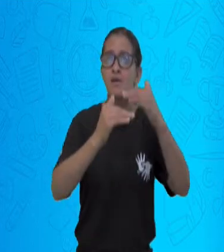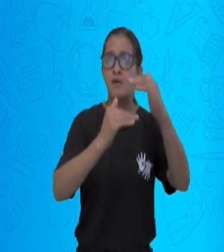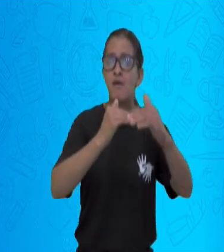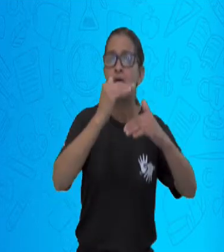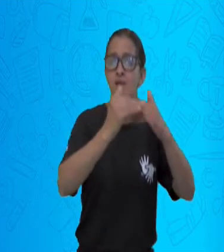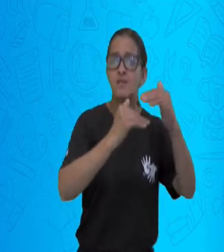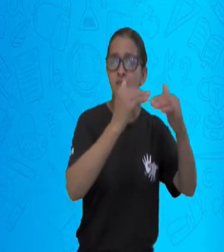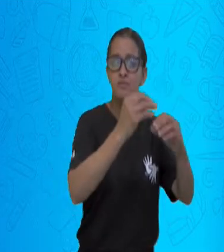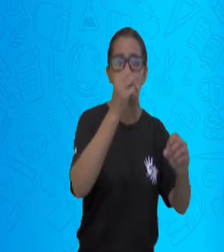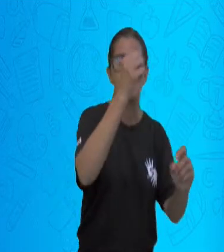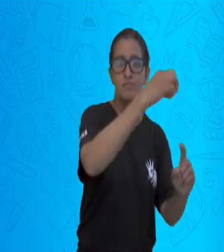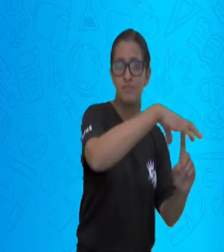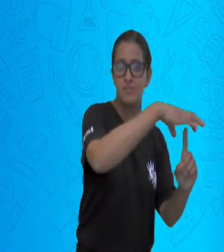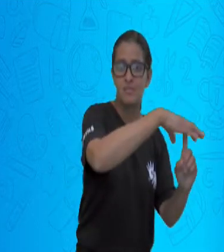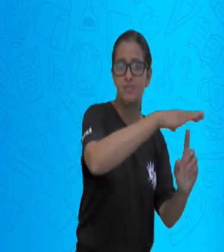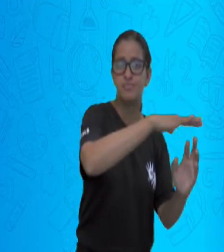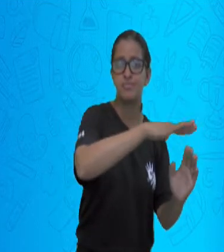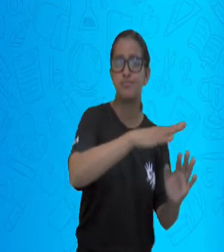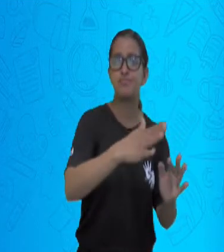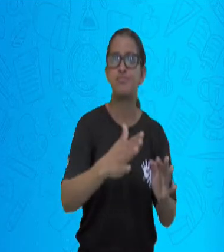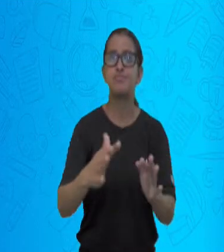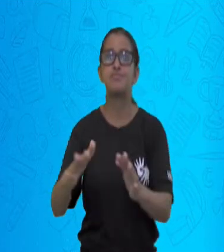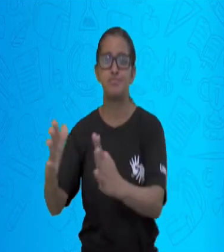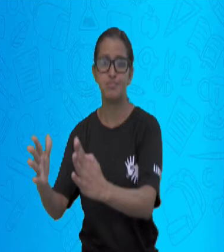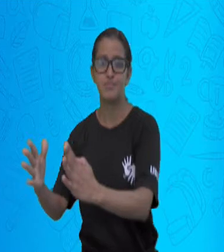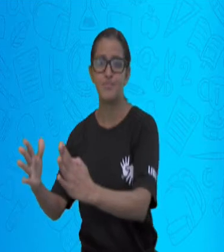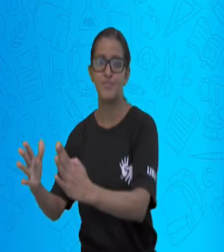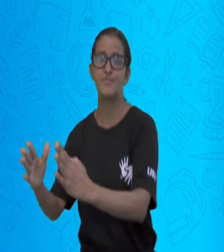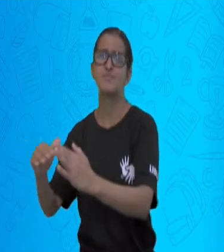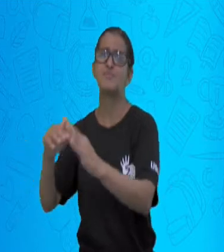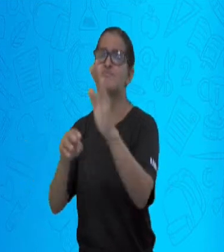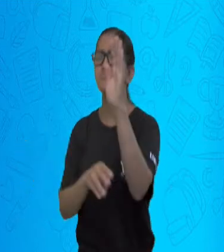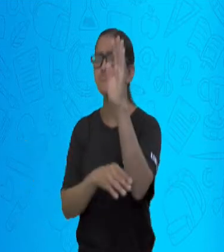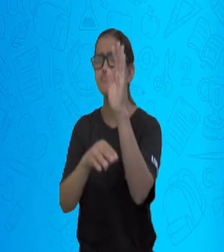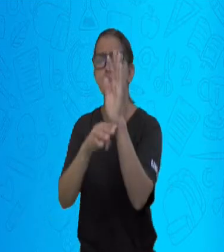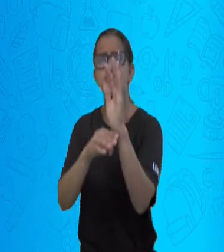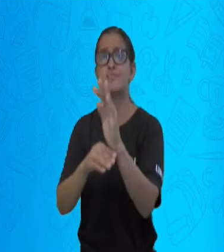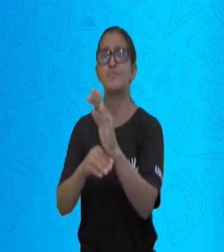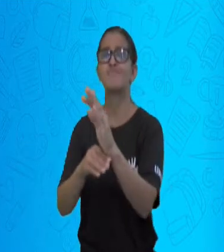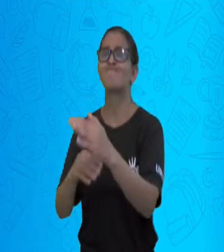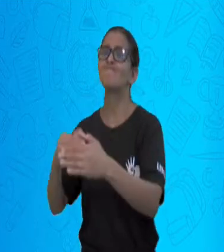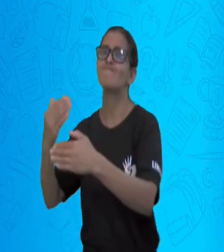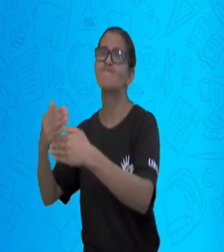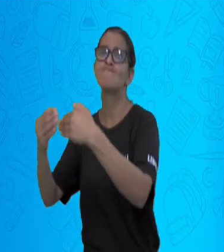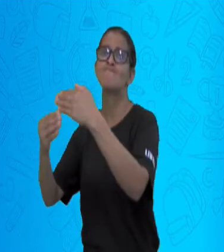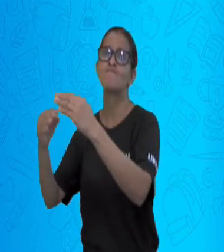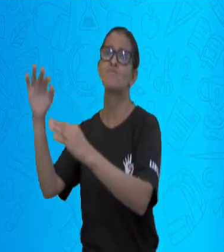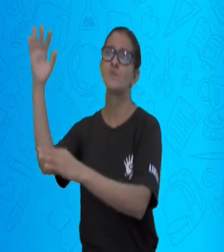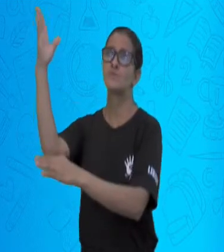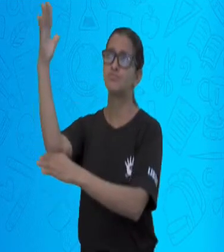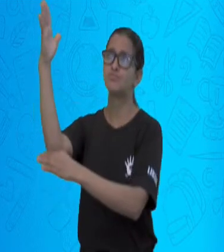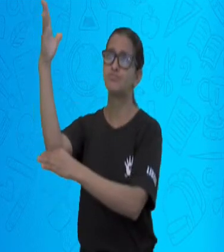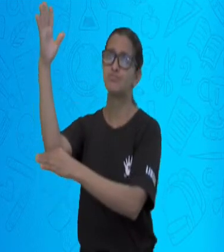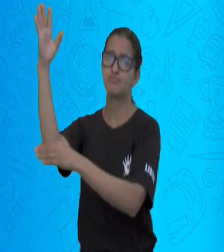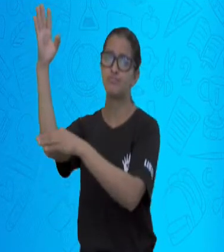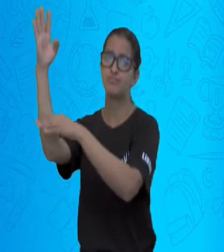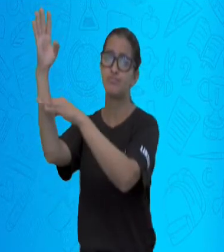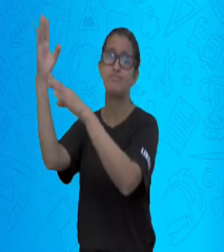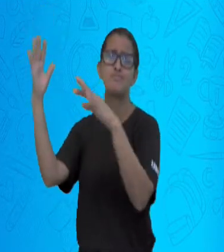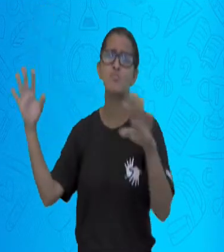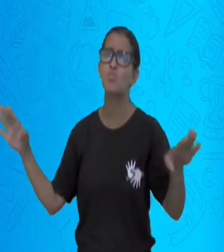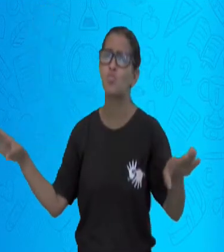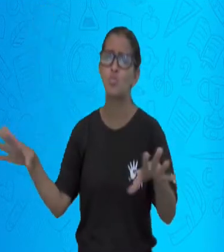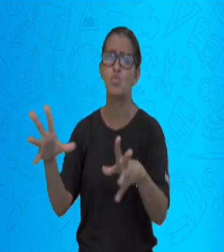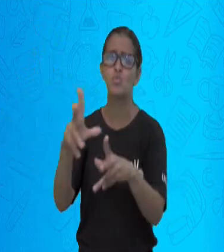da Praça Serra Lima, vários pontos comerciais, prédios foram construindo. Então, essa questão da mudança do espaço